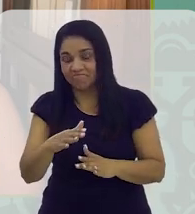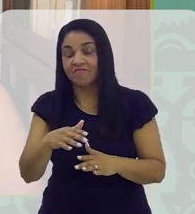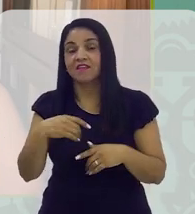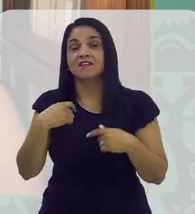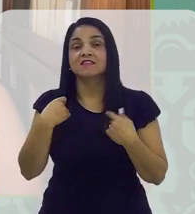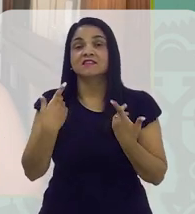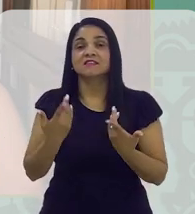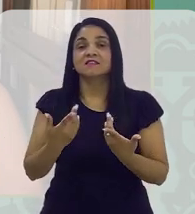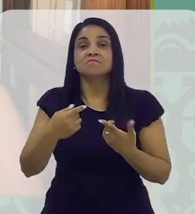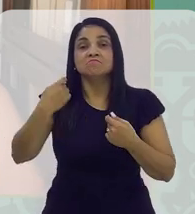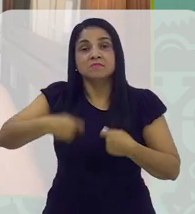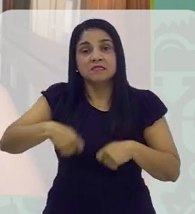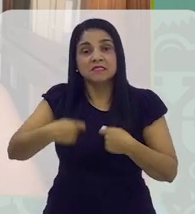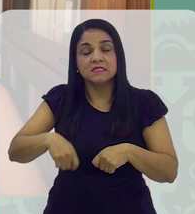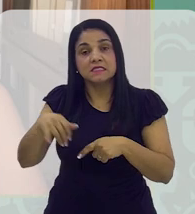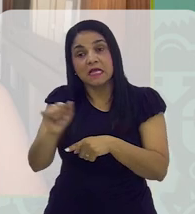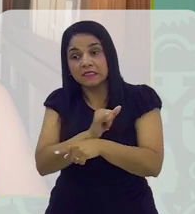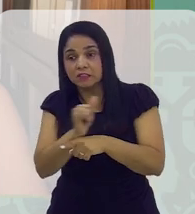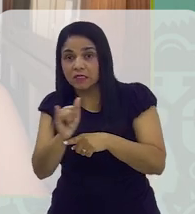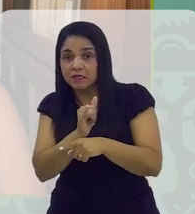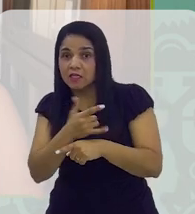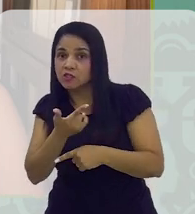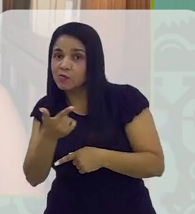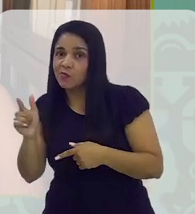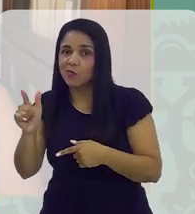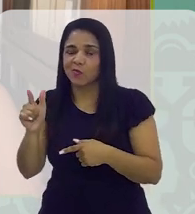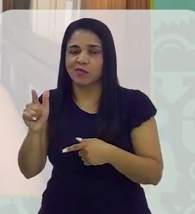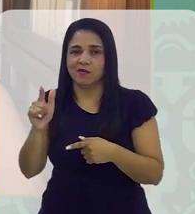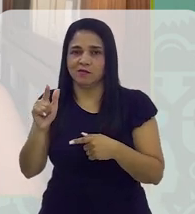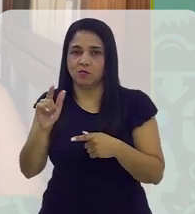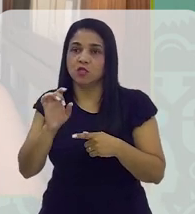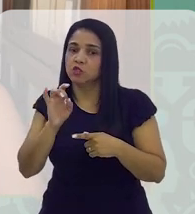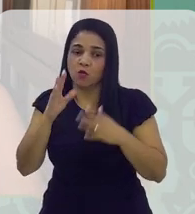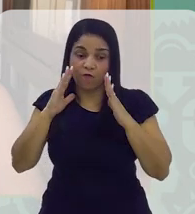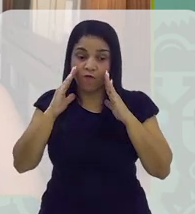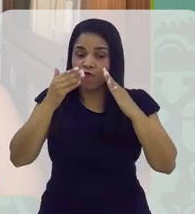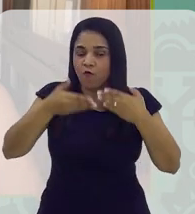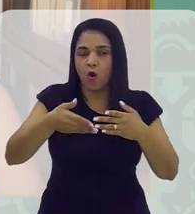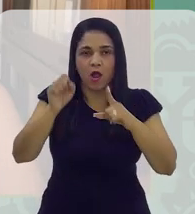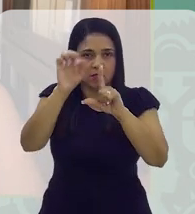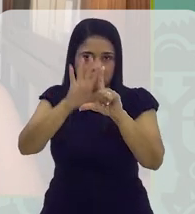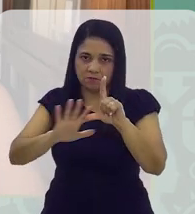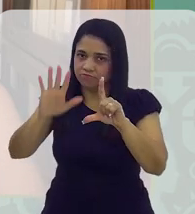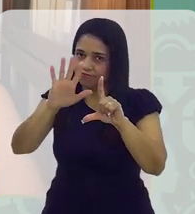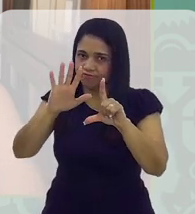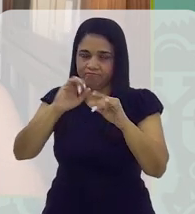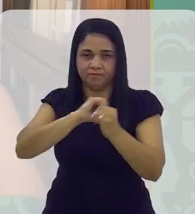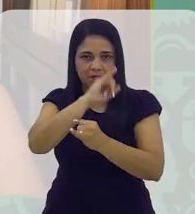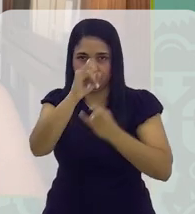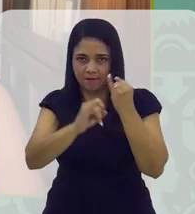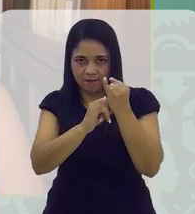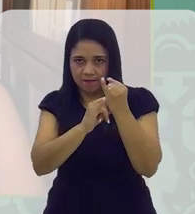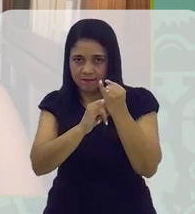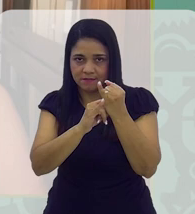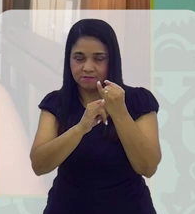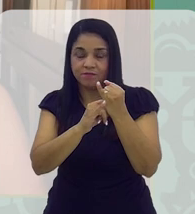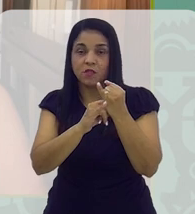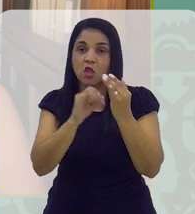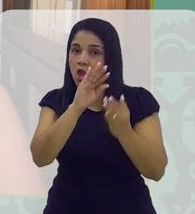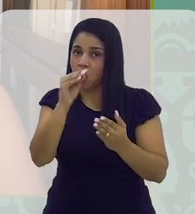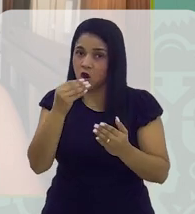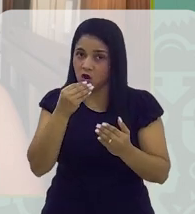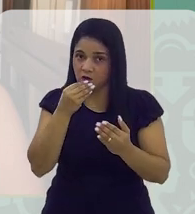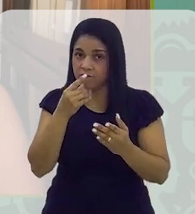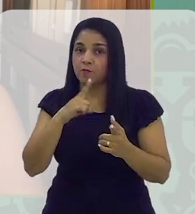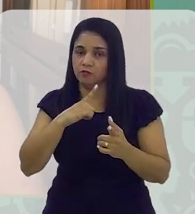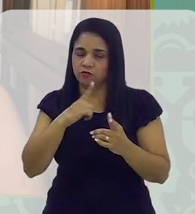gente precisa também ter um outro tipo, não só focar, né, nas plataformas, na internet, óbvio, porque aí é